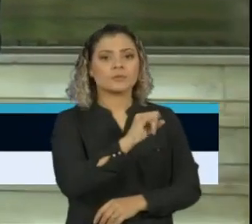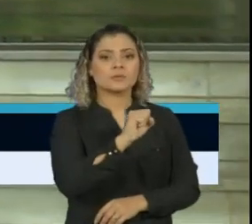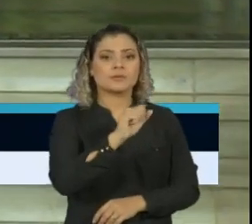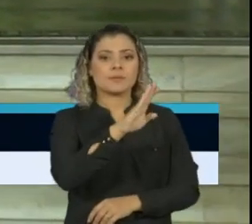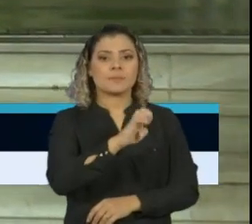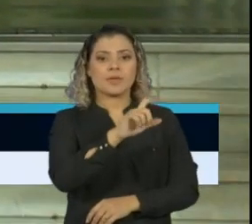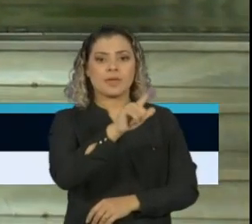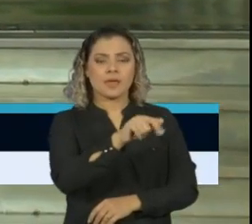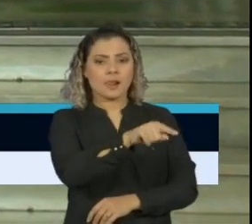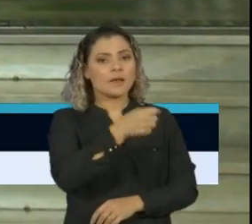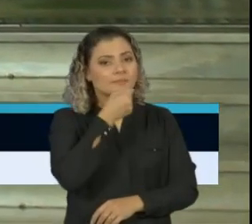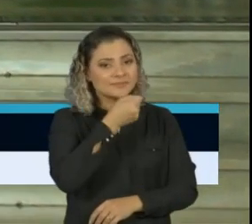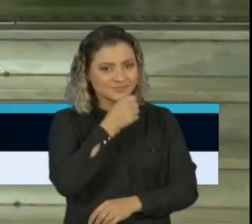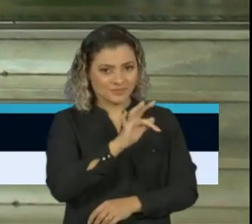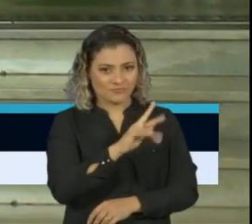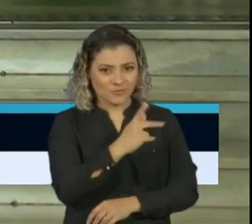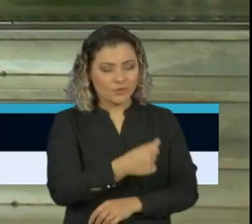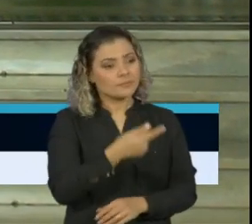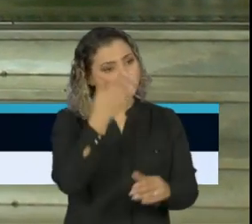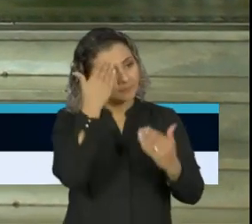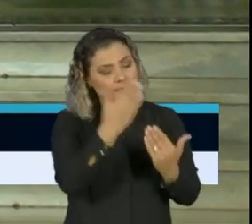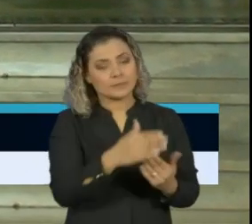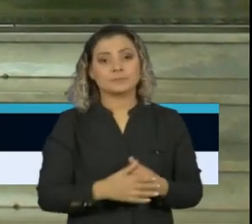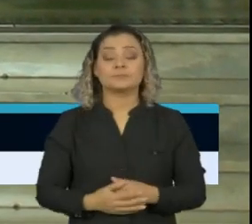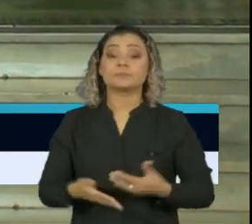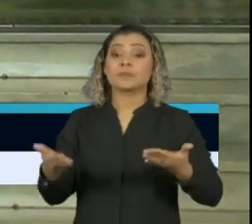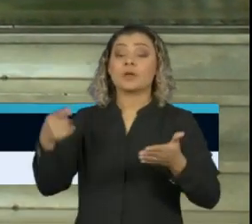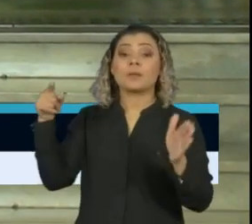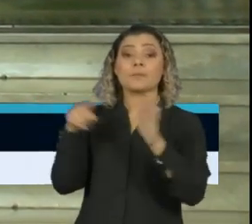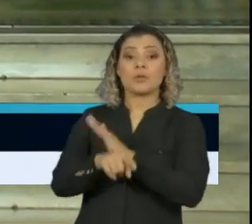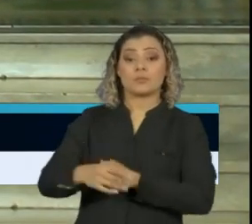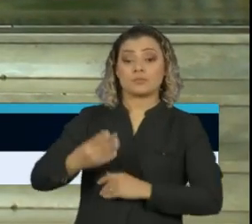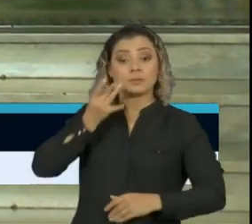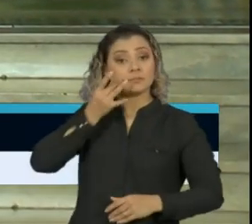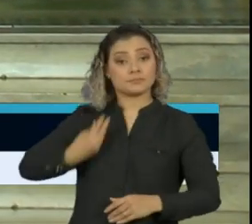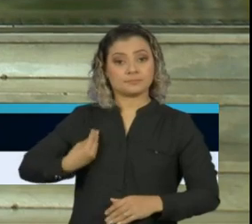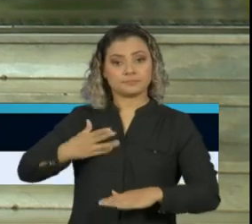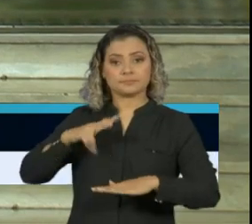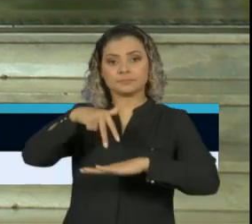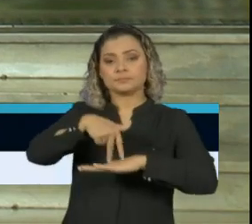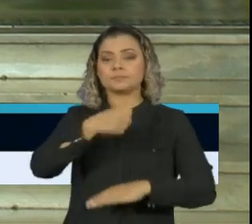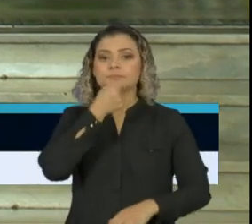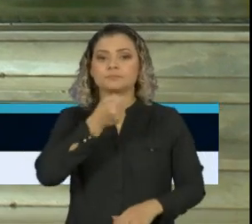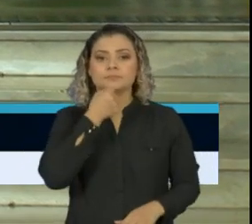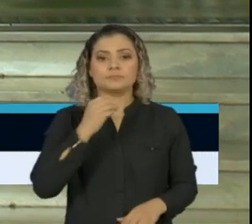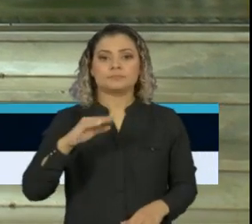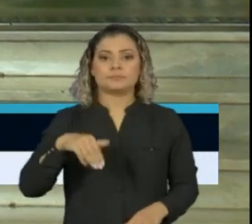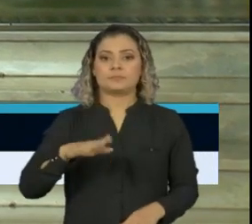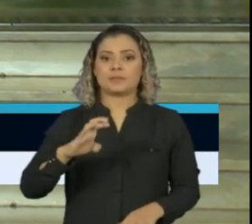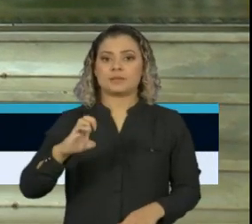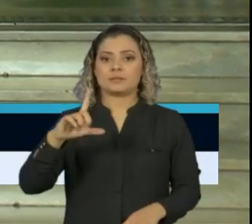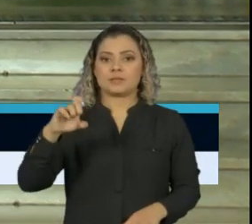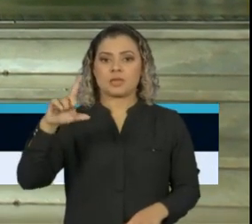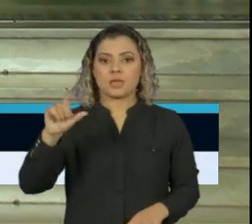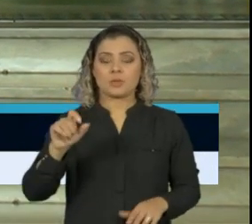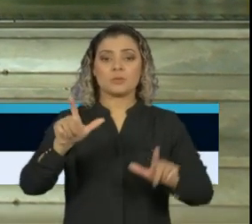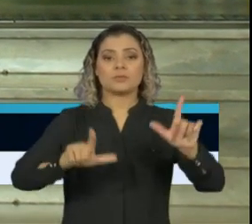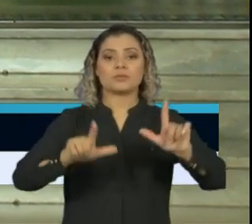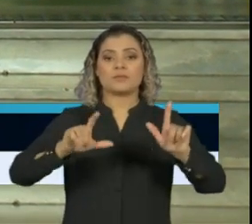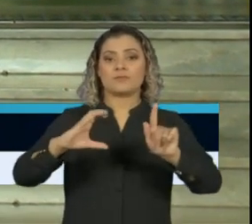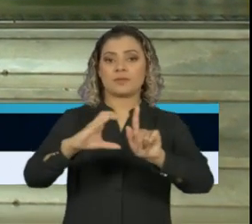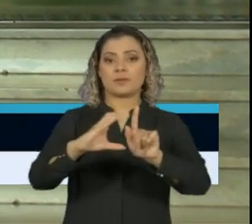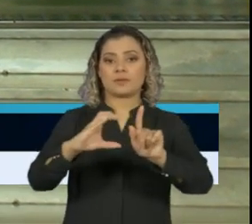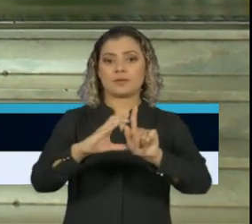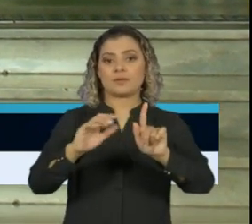Palhares, da Folha de São Paulo. Vamos agora a uma pergunta presencial do jornalista Marcelo Bossédio, da TV Gazeta, que está